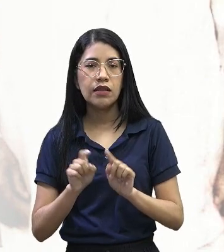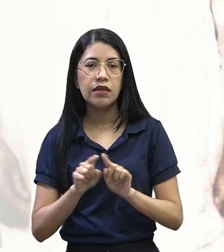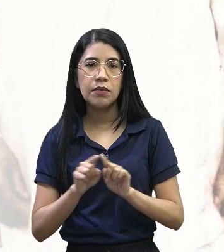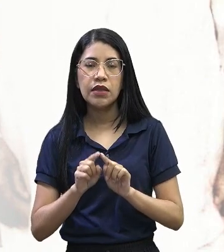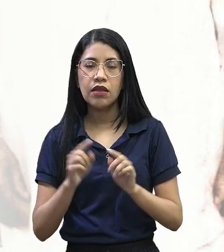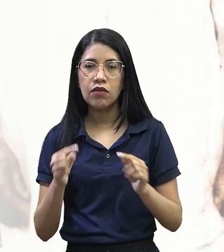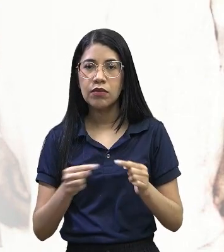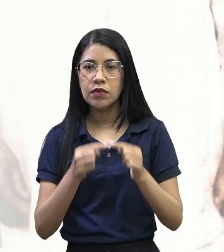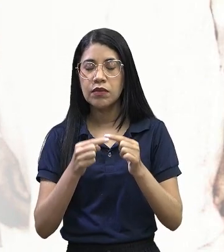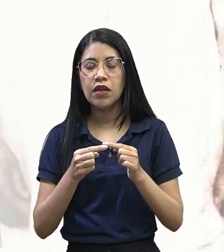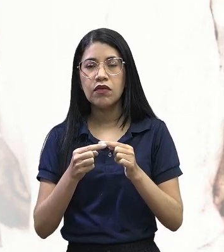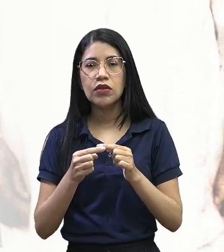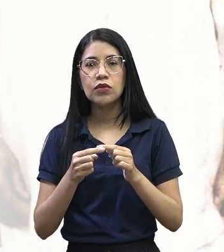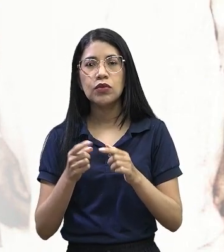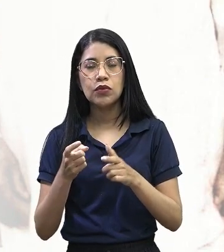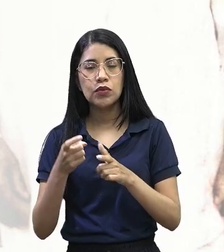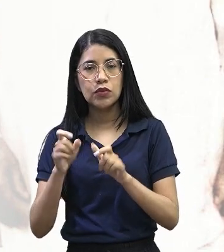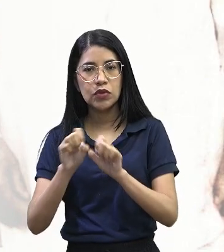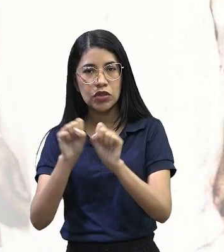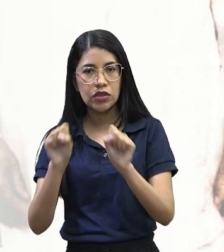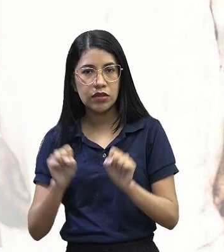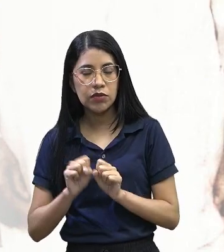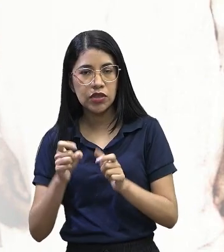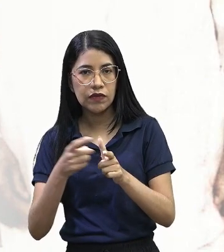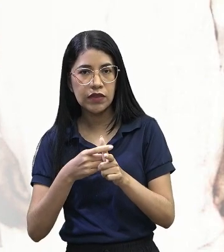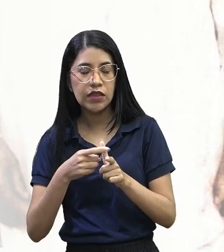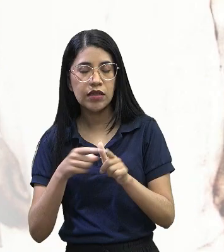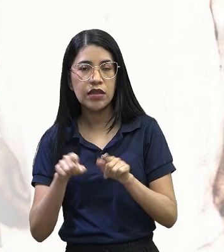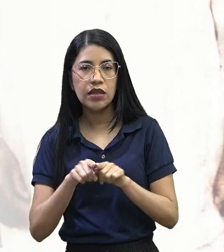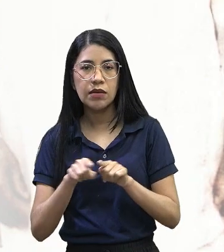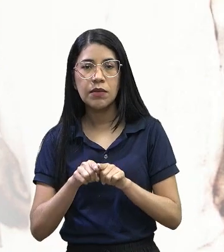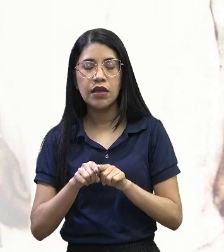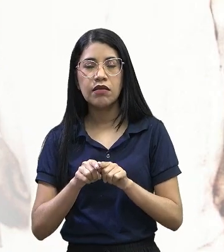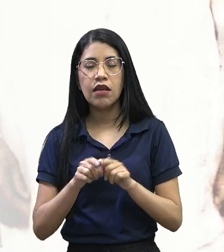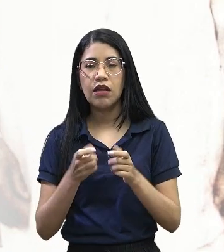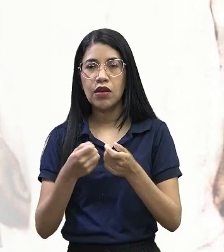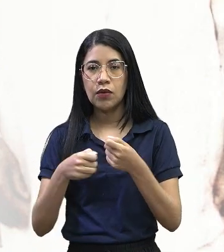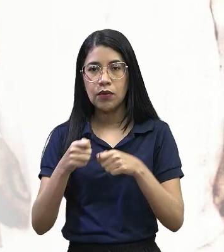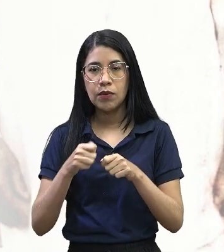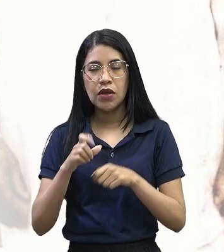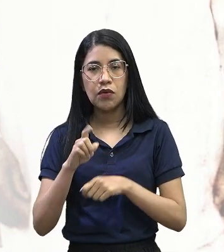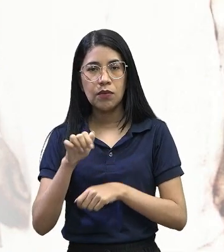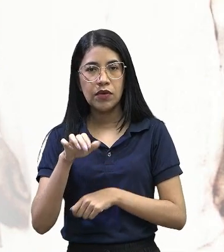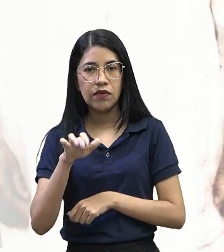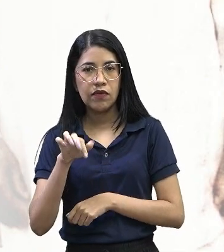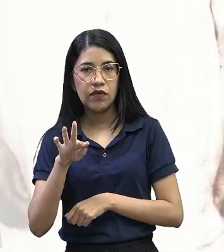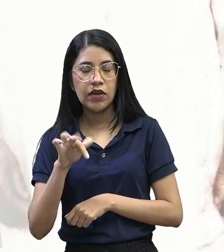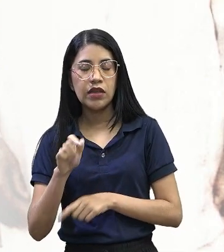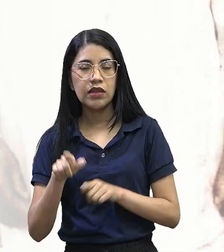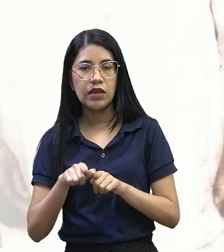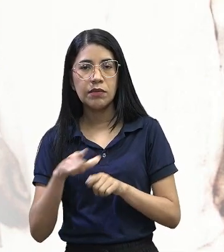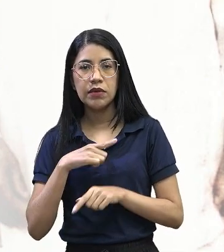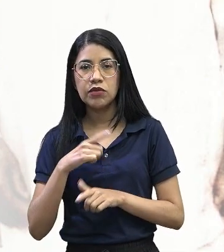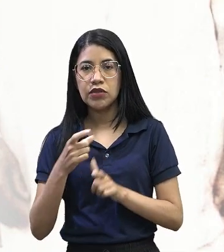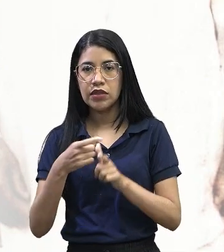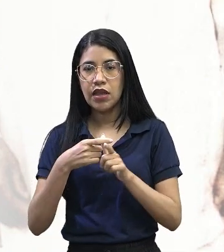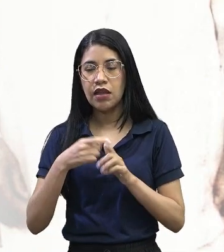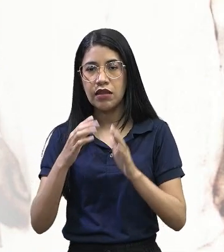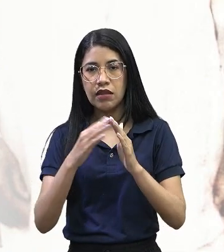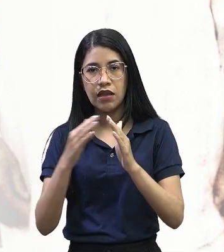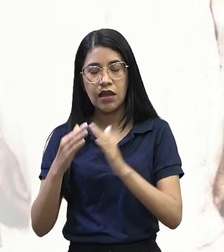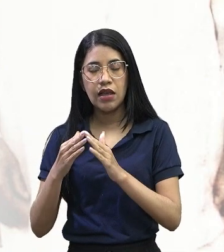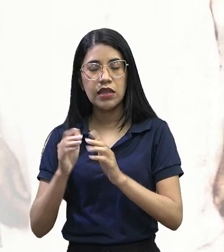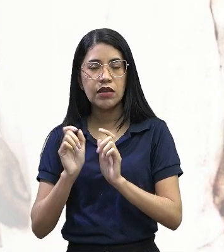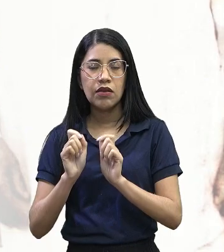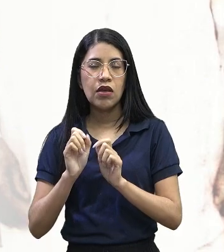no sistema de endividamento da economia gomífera. Ele se endividava com as casas aviadoras, que era basicamente